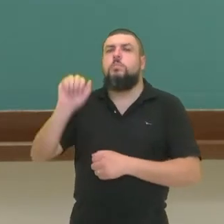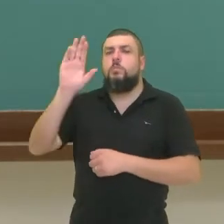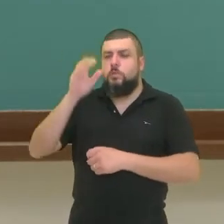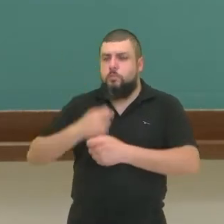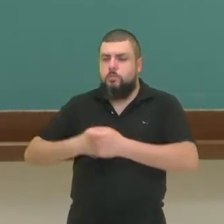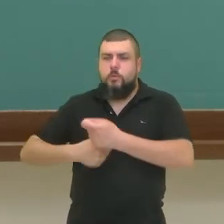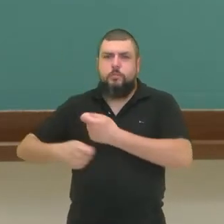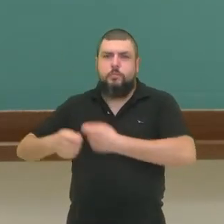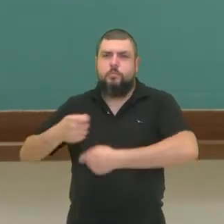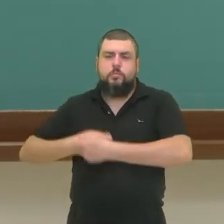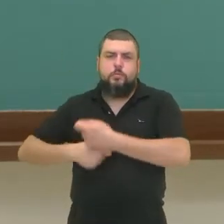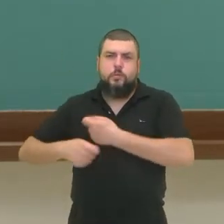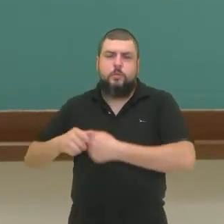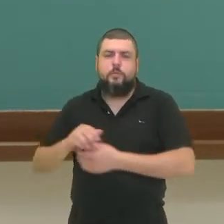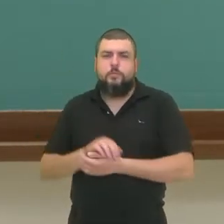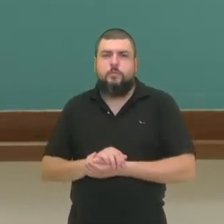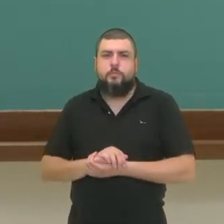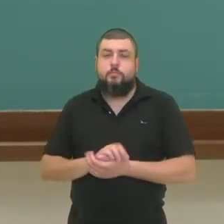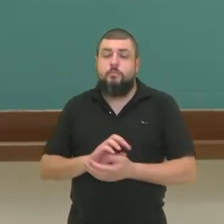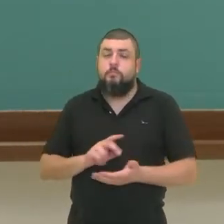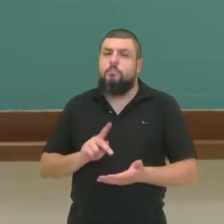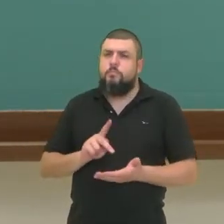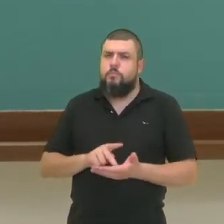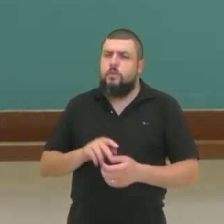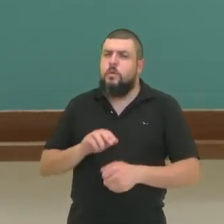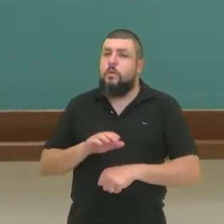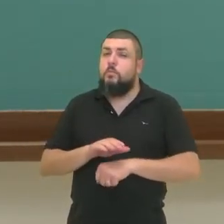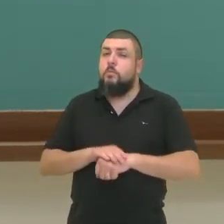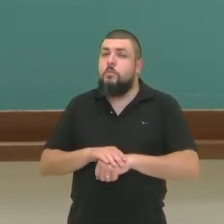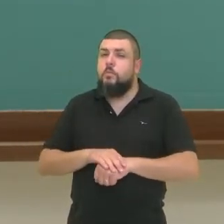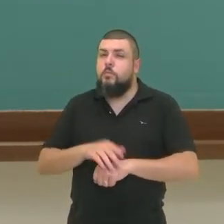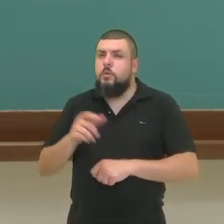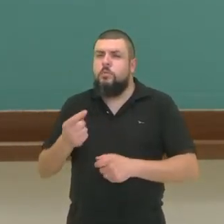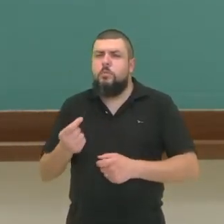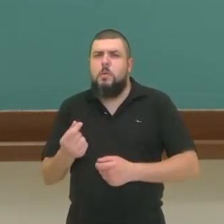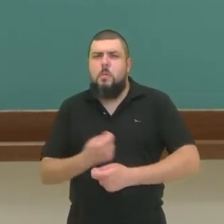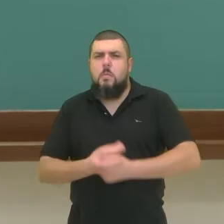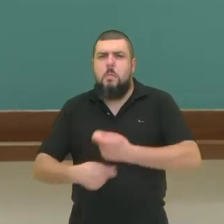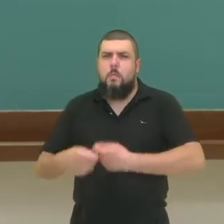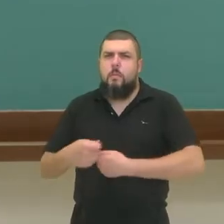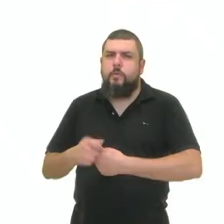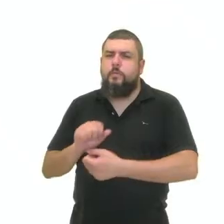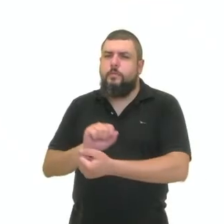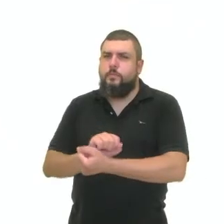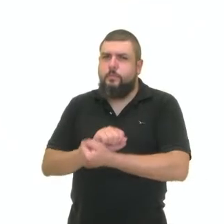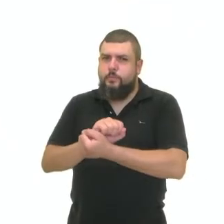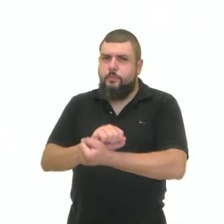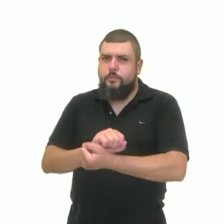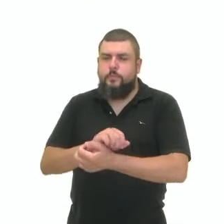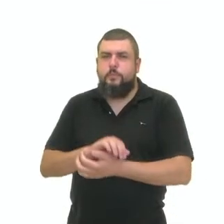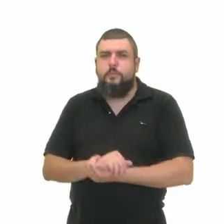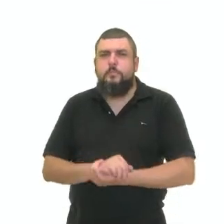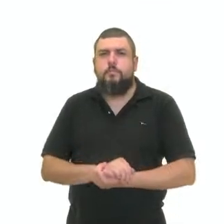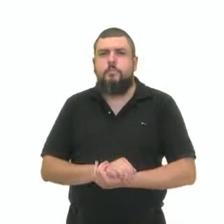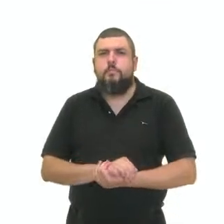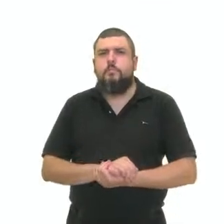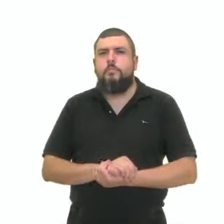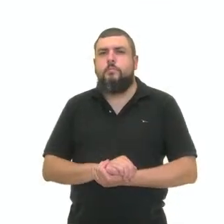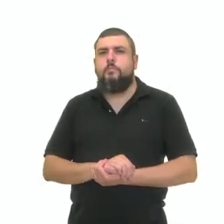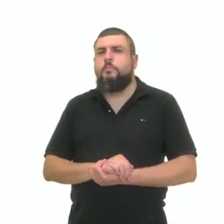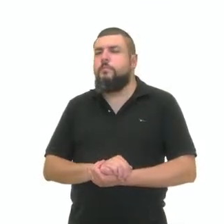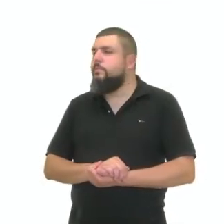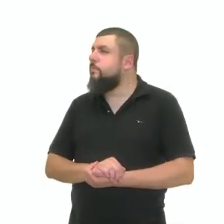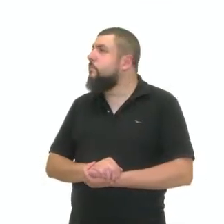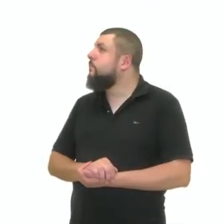época. Infelizmente, o que mais movimentou dinheiro foi o comércio de escravos. Bem, sob a proclamação da